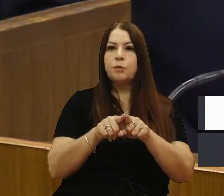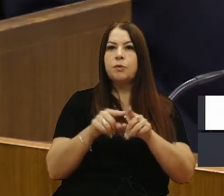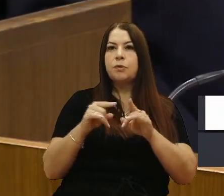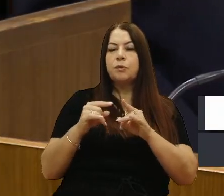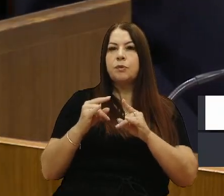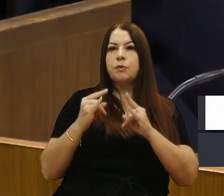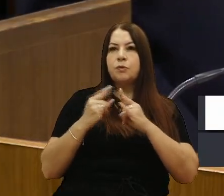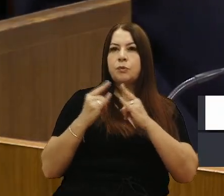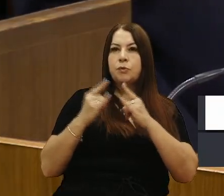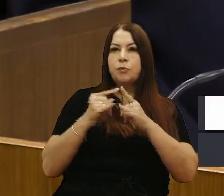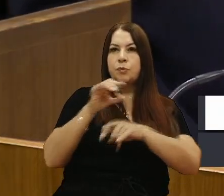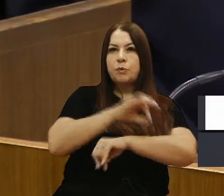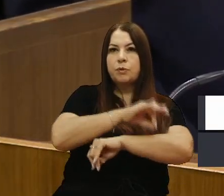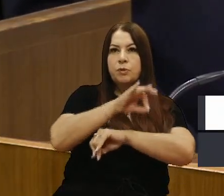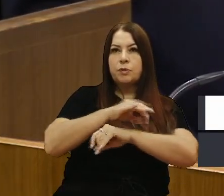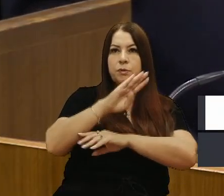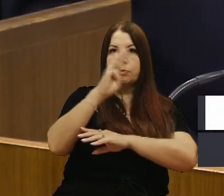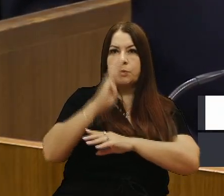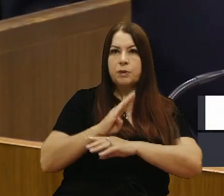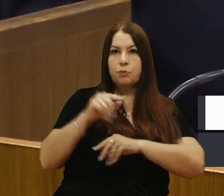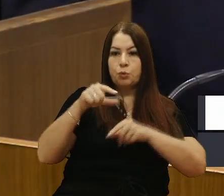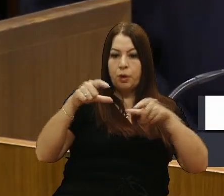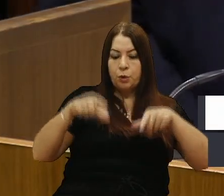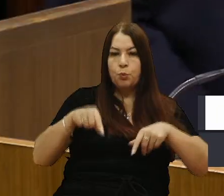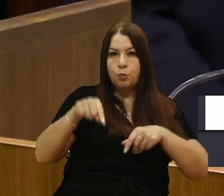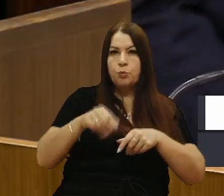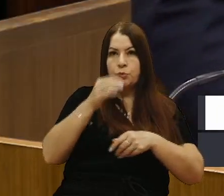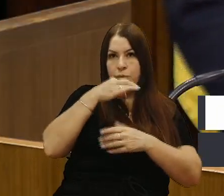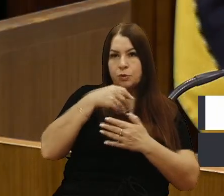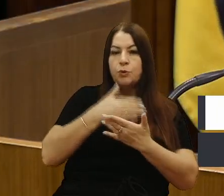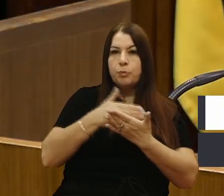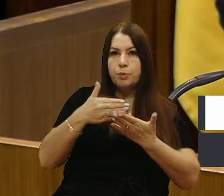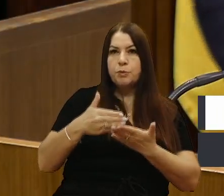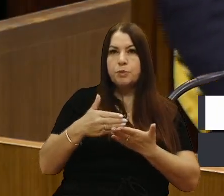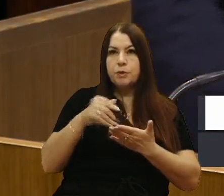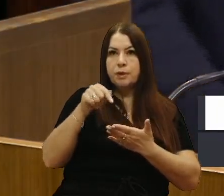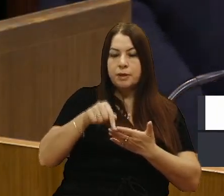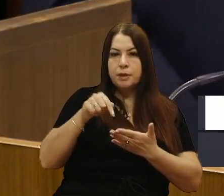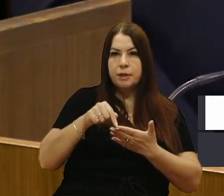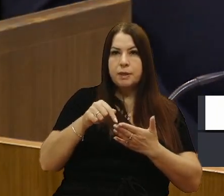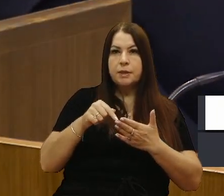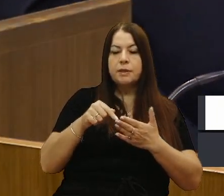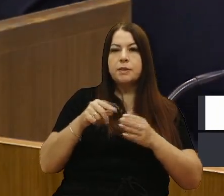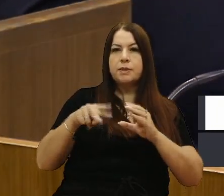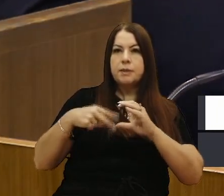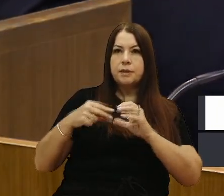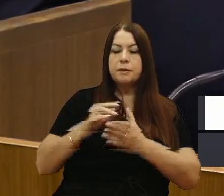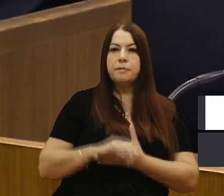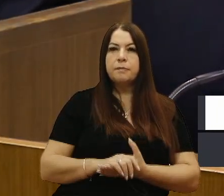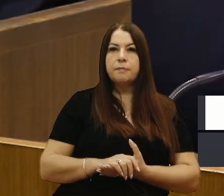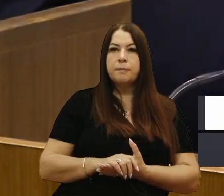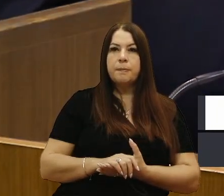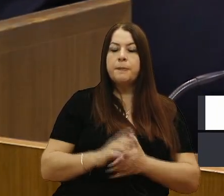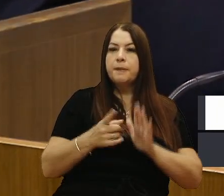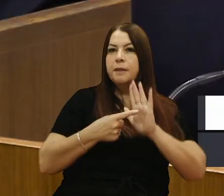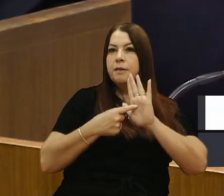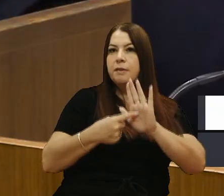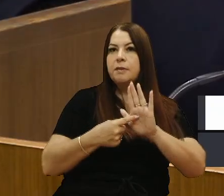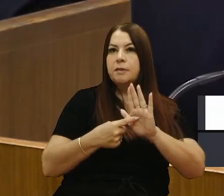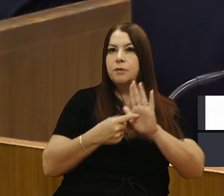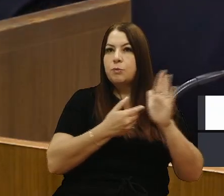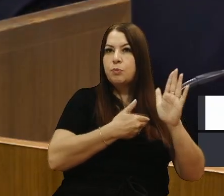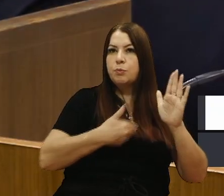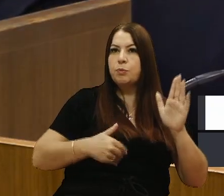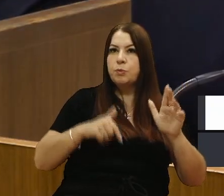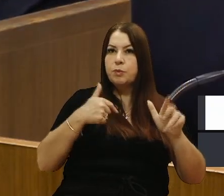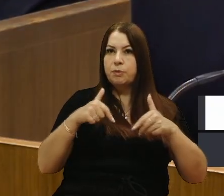dos Arquitetos do Brasil, Núcleo Caxias, passou a realizar, nessa Casa Legislativa, as apresentações públicas dos